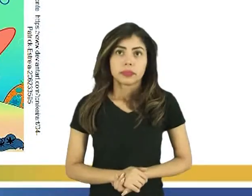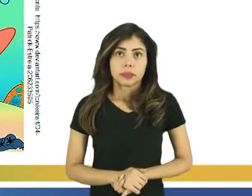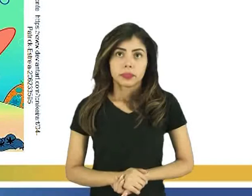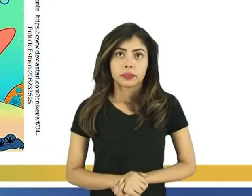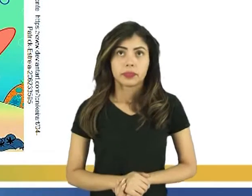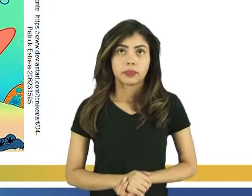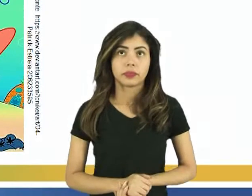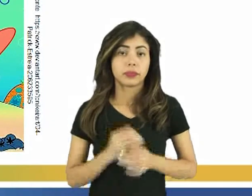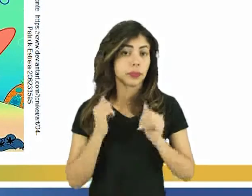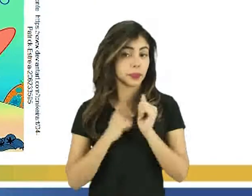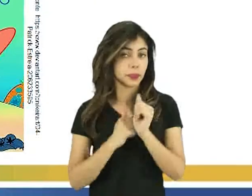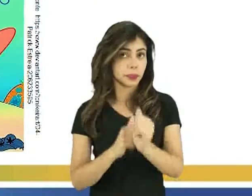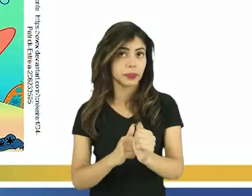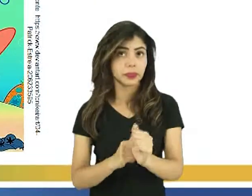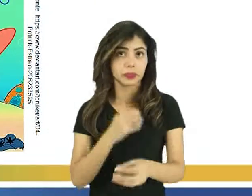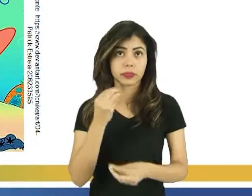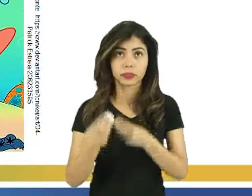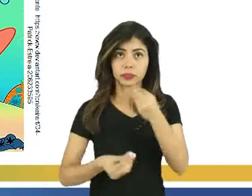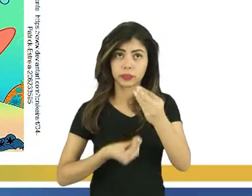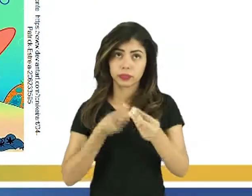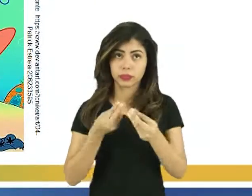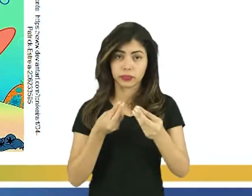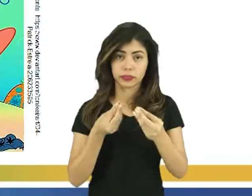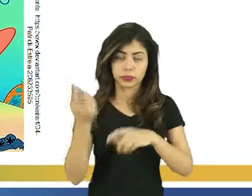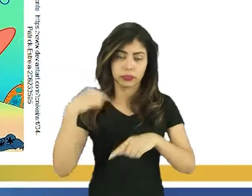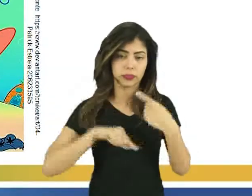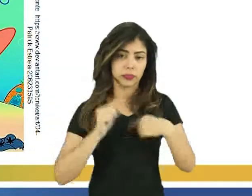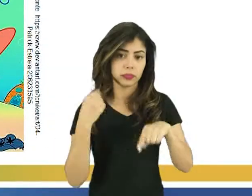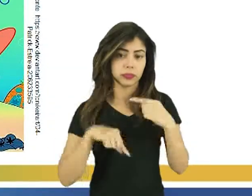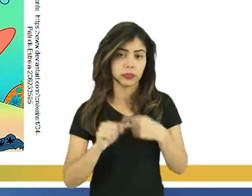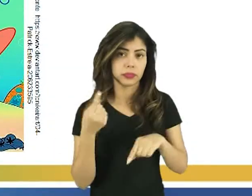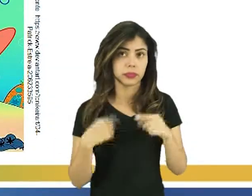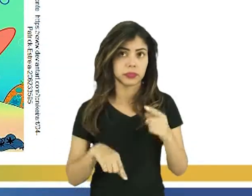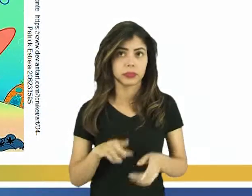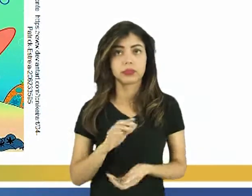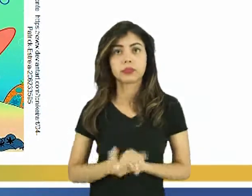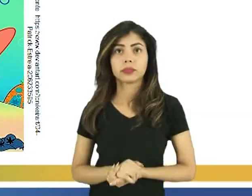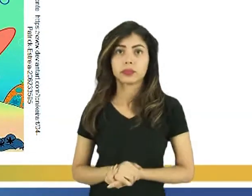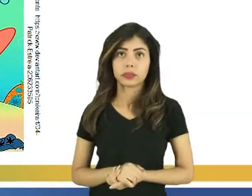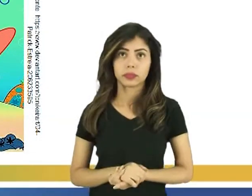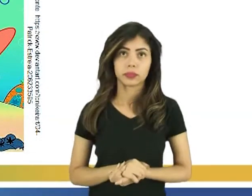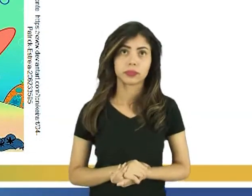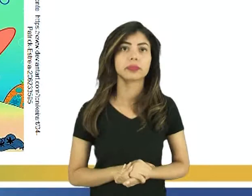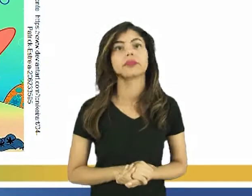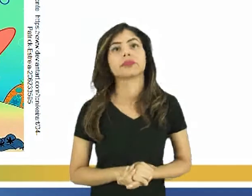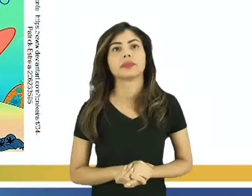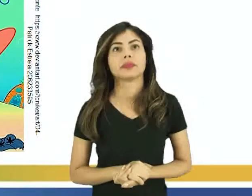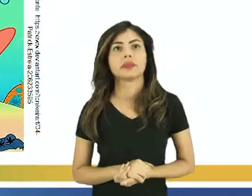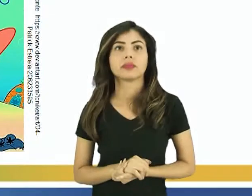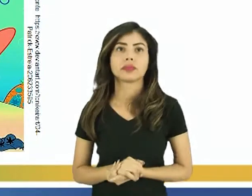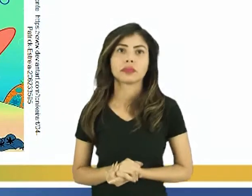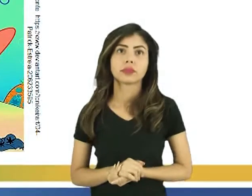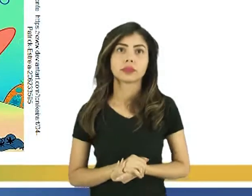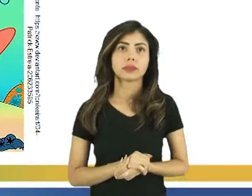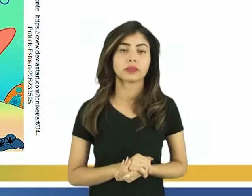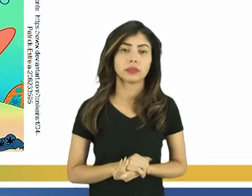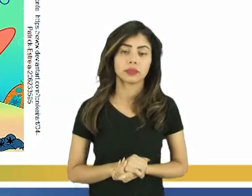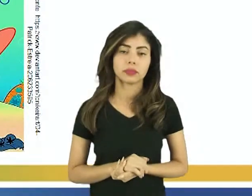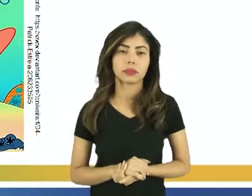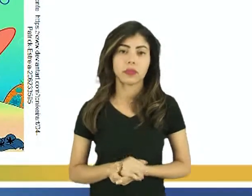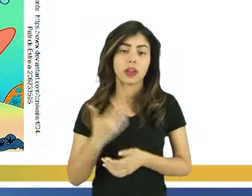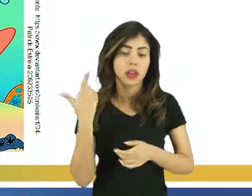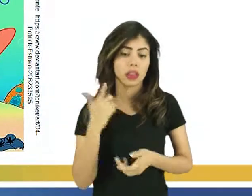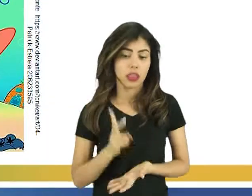E, seguindo, como que é o sistema circulatório e o sistema excretor dos equinodermos? O sistema circulatório,